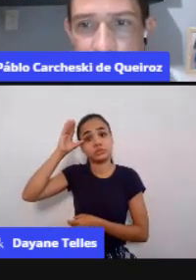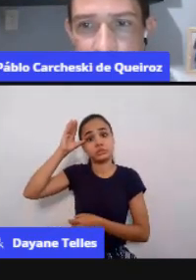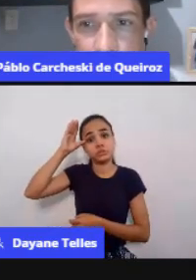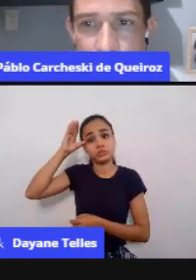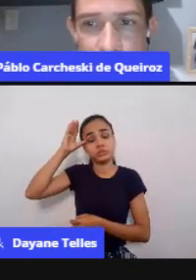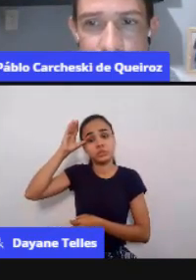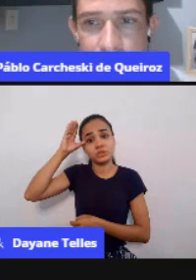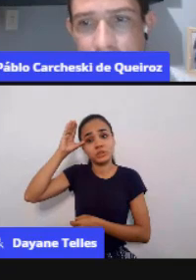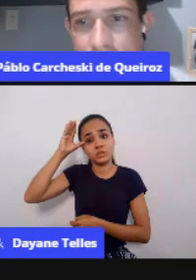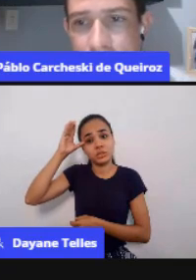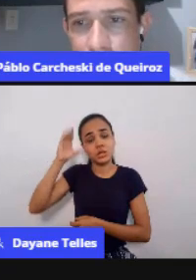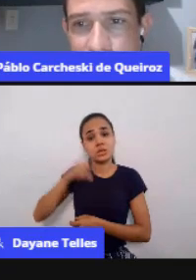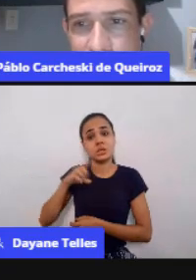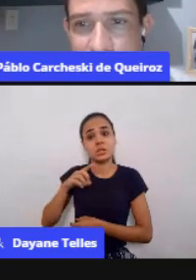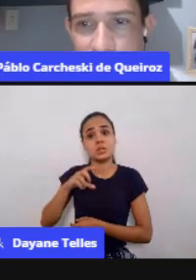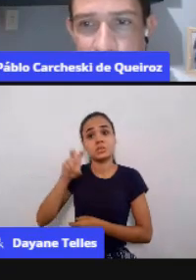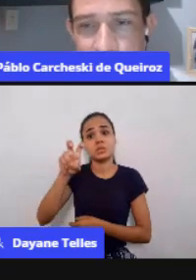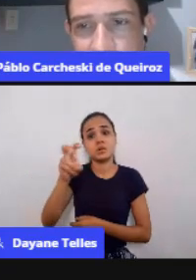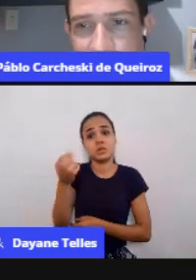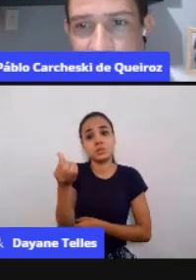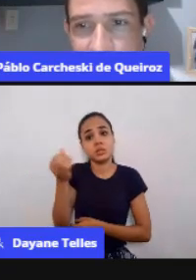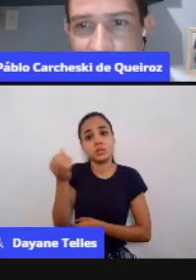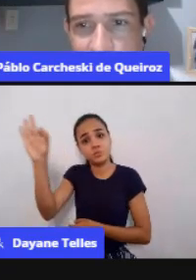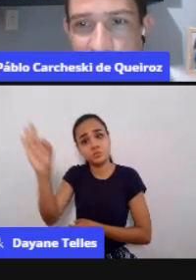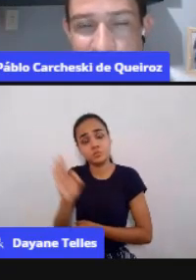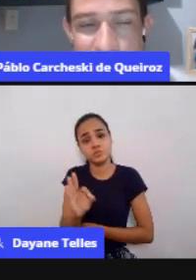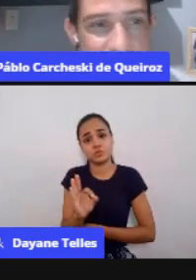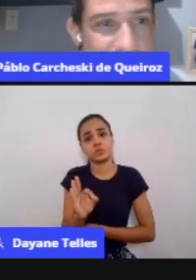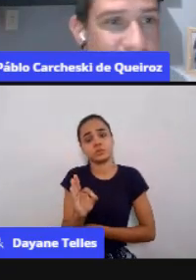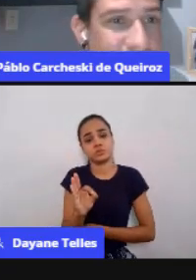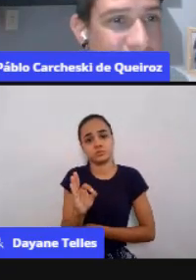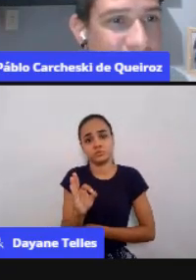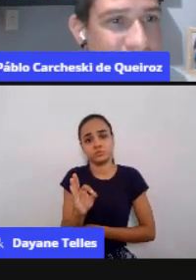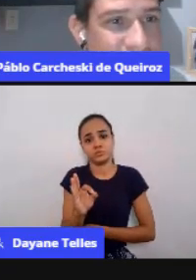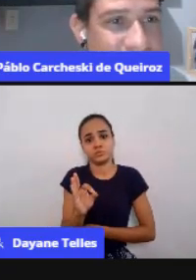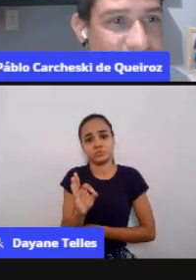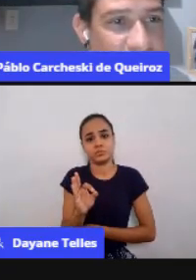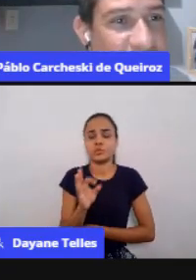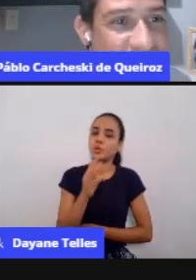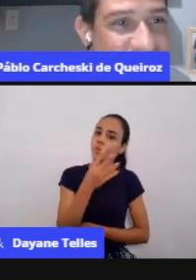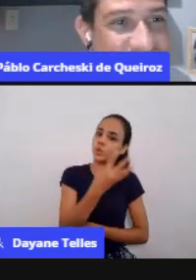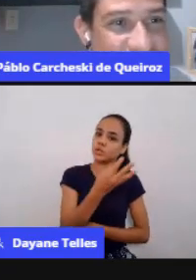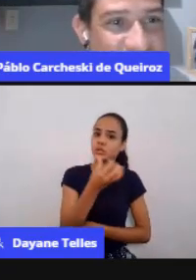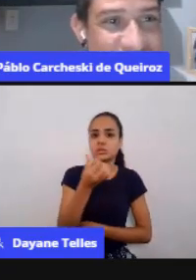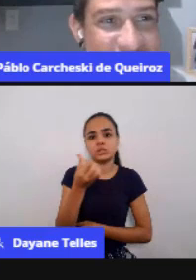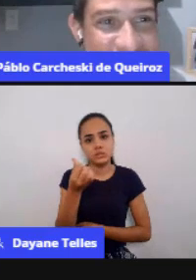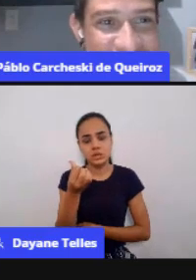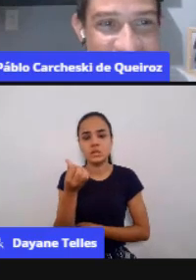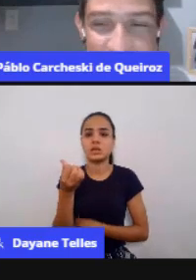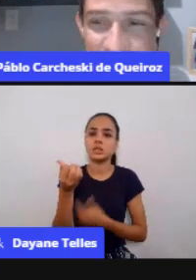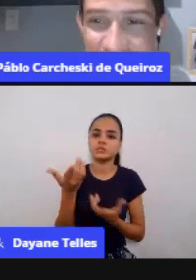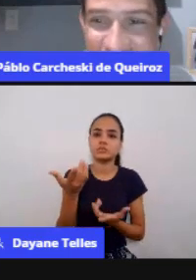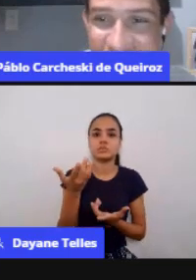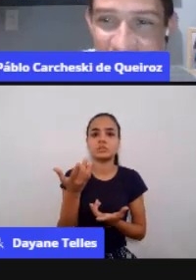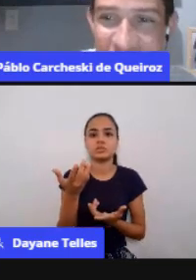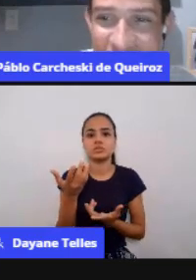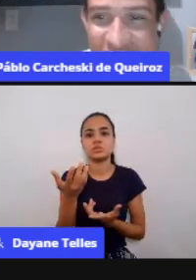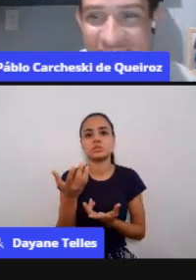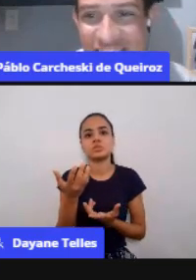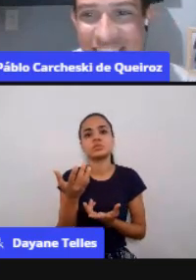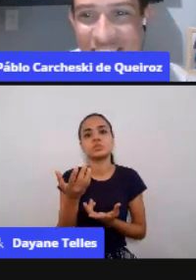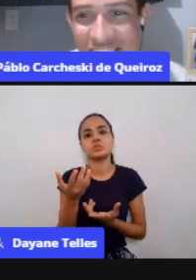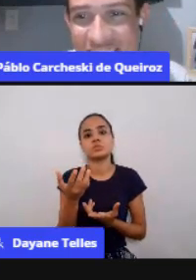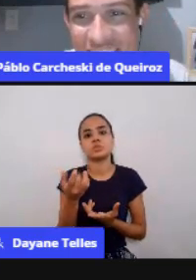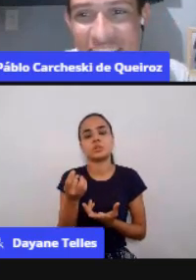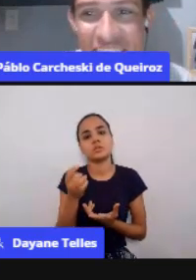né, 56,40, né, 56 e 47, né, centésimo, vamos falar assim, né, da porcentagem. Daqui a pouco o Aguinaldo, na formação